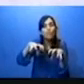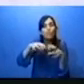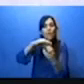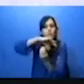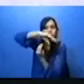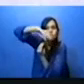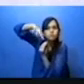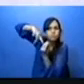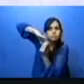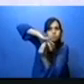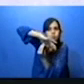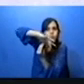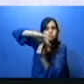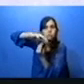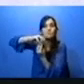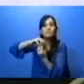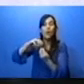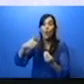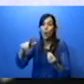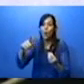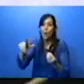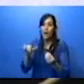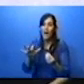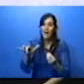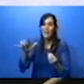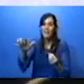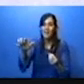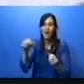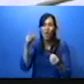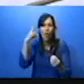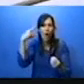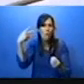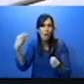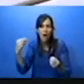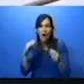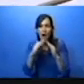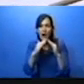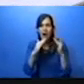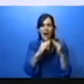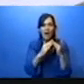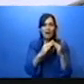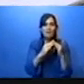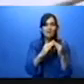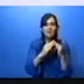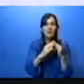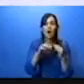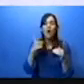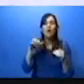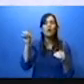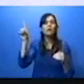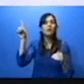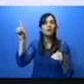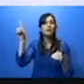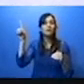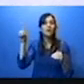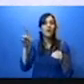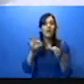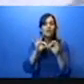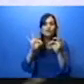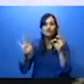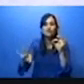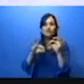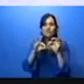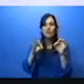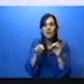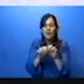Agora, uma outra espécie de aranha muito comum também dentro das casas, a do gênero Pholcus phalangioides. Essa aranha com pernas grandes.